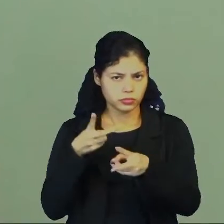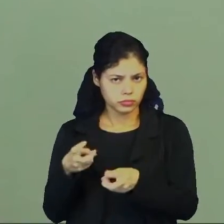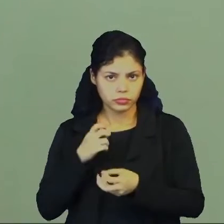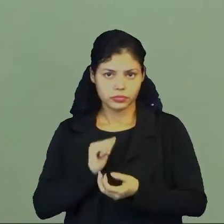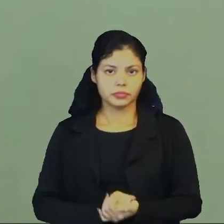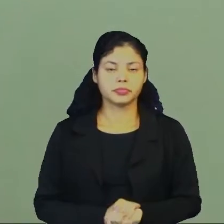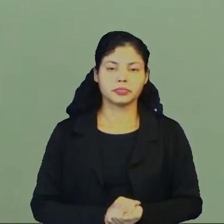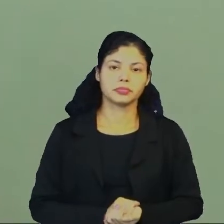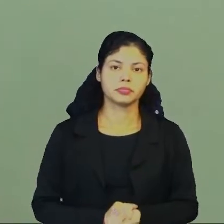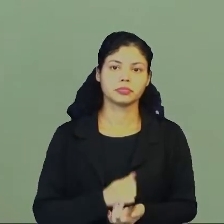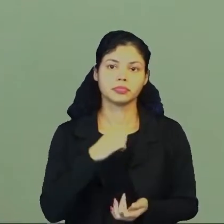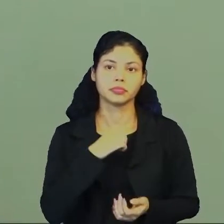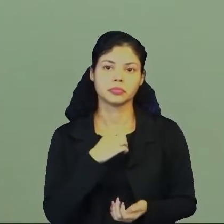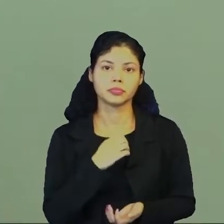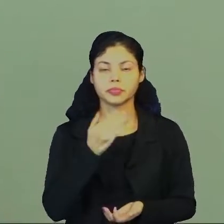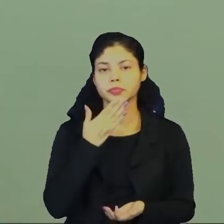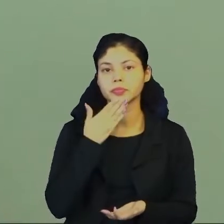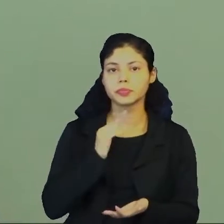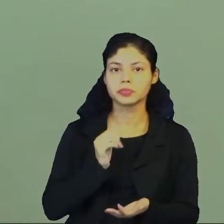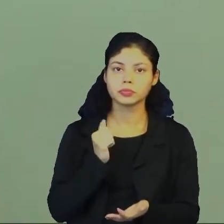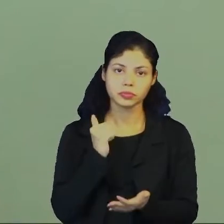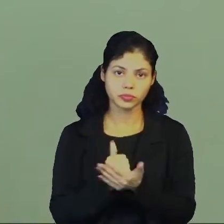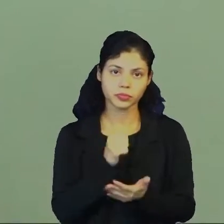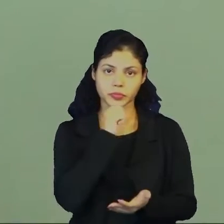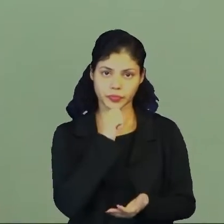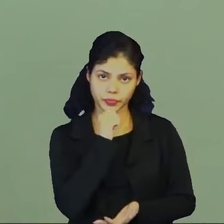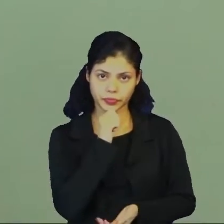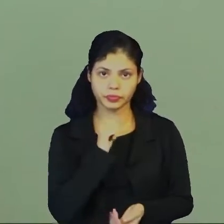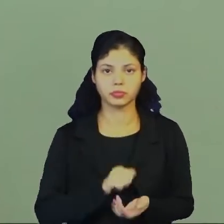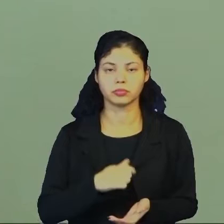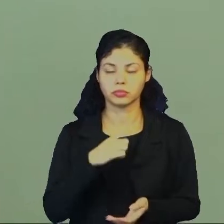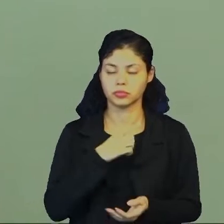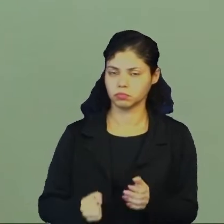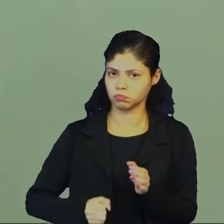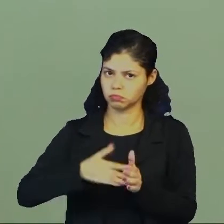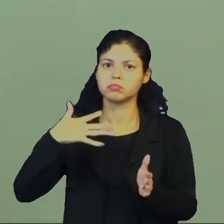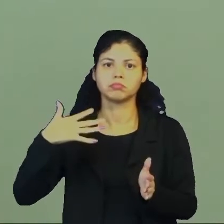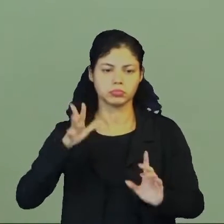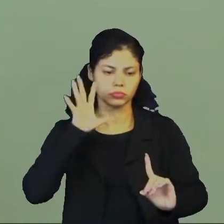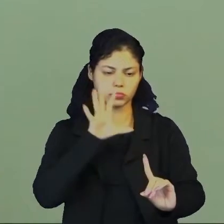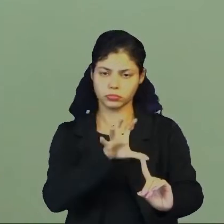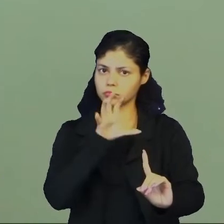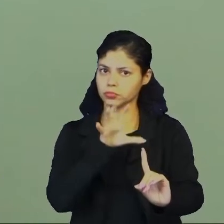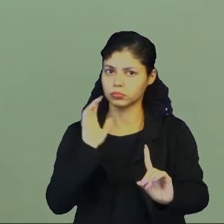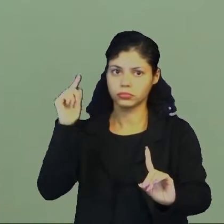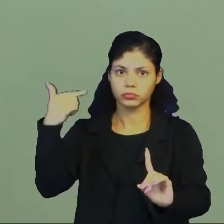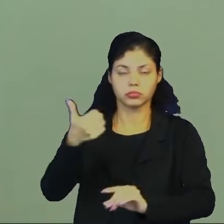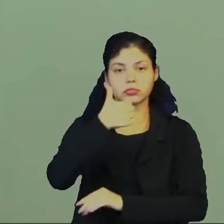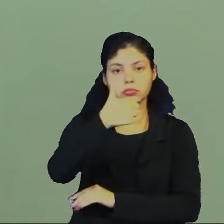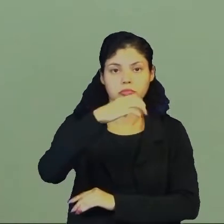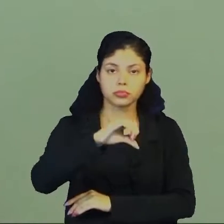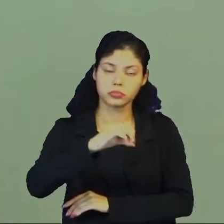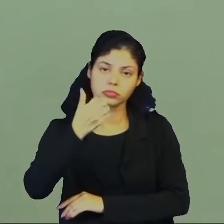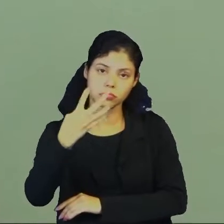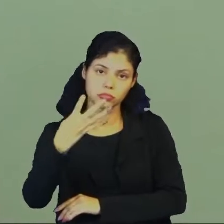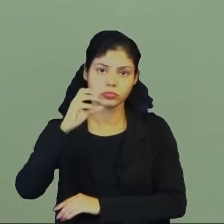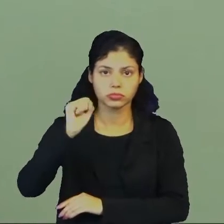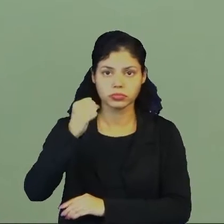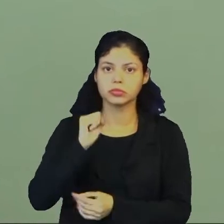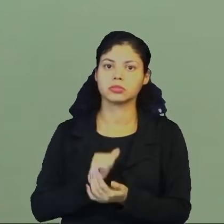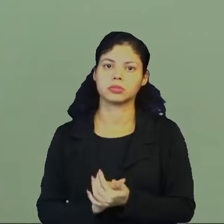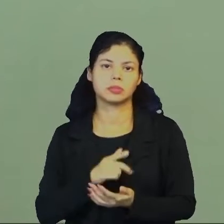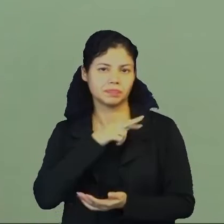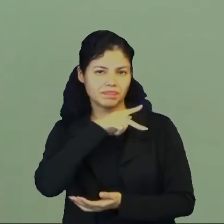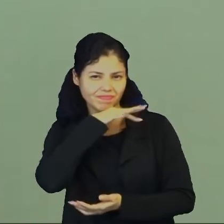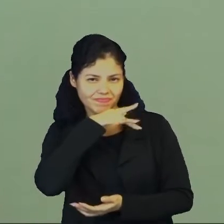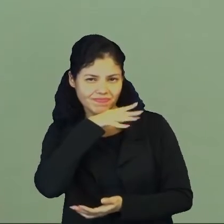Percebam que esse é um documento que ele, está muito influenciado lá em 1948 pelos horrores da